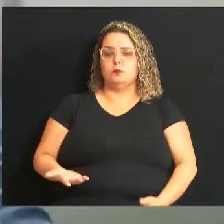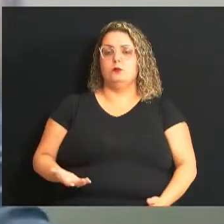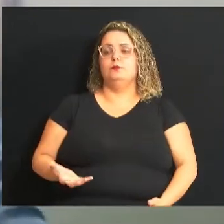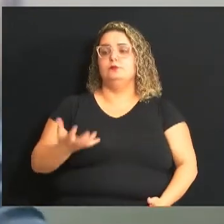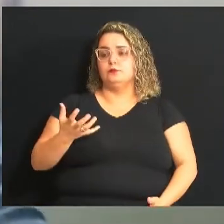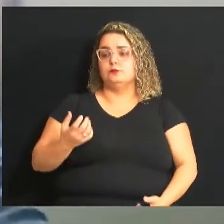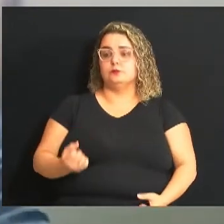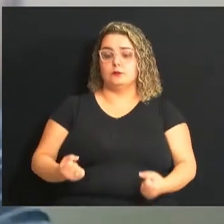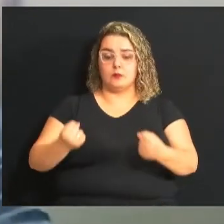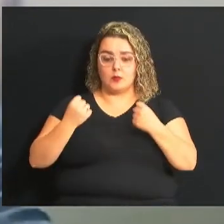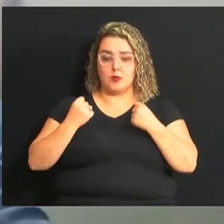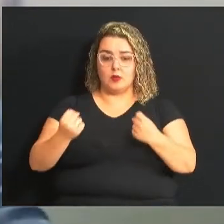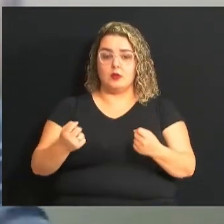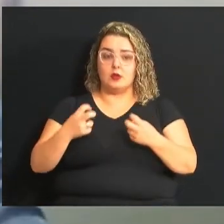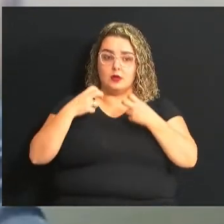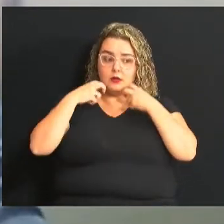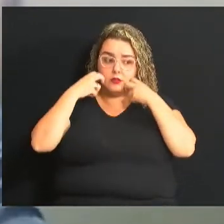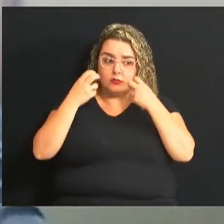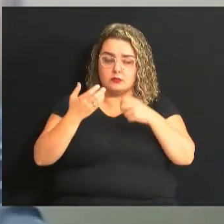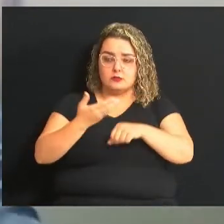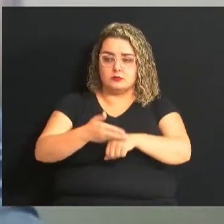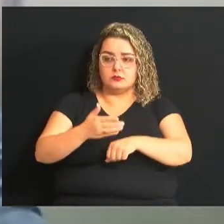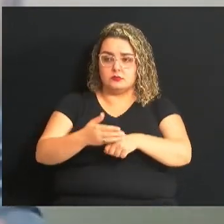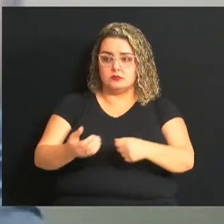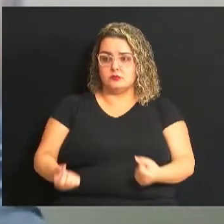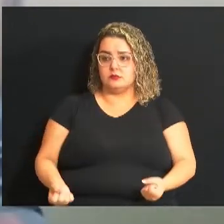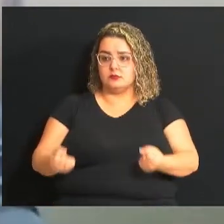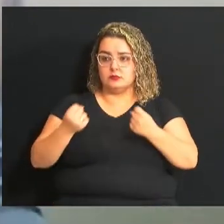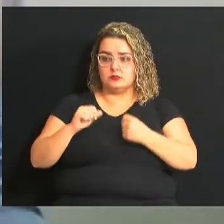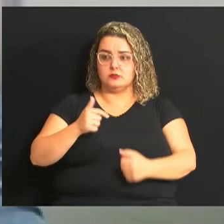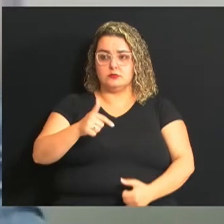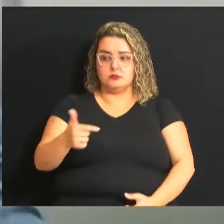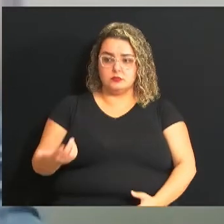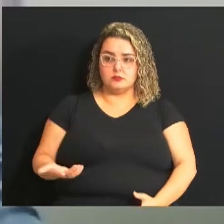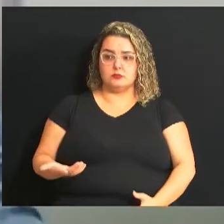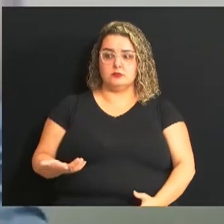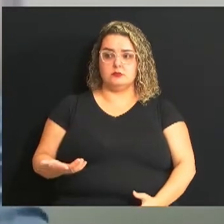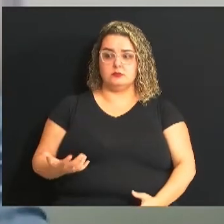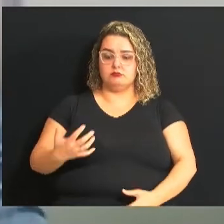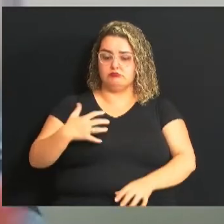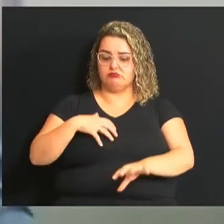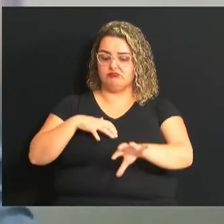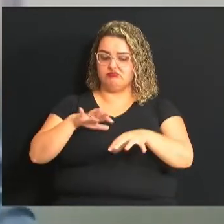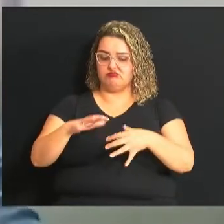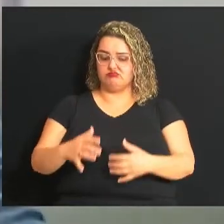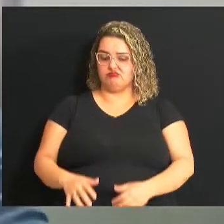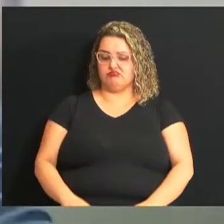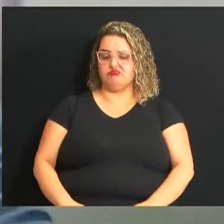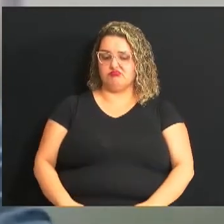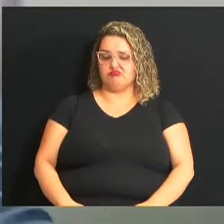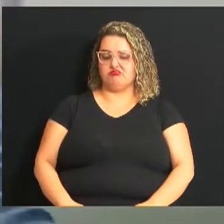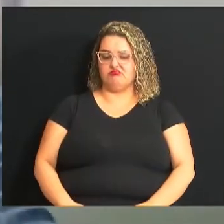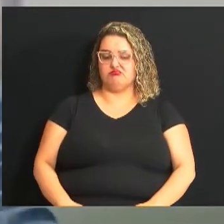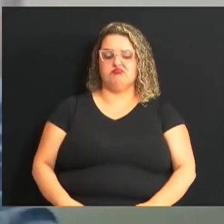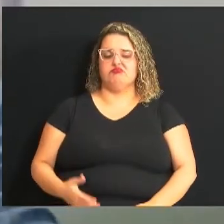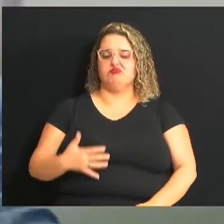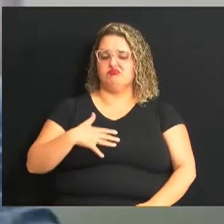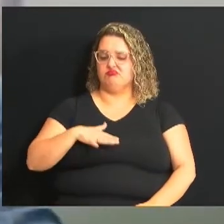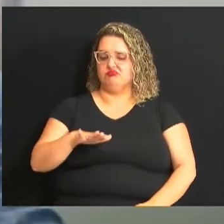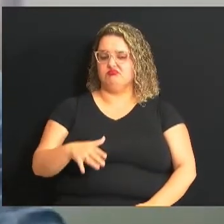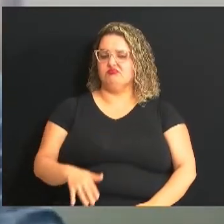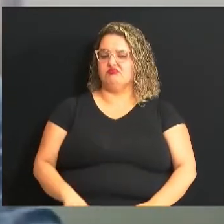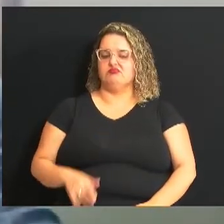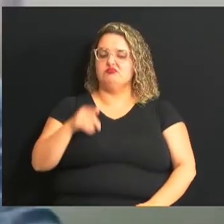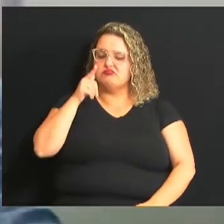musculação, às vezes é a vergonha da prática de atividade física por não ter nenhuma empatia com ela, por achar que não consegue praticar. Mas